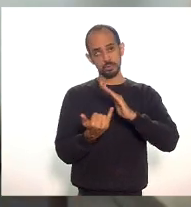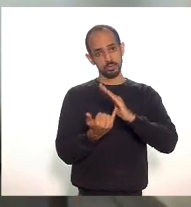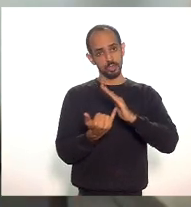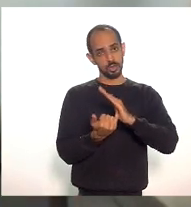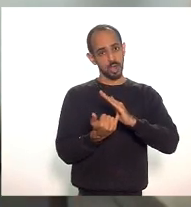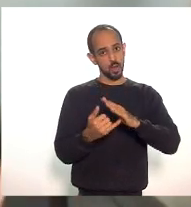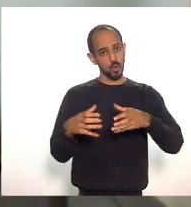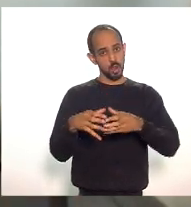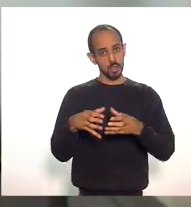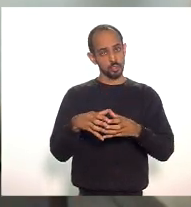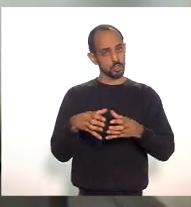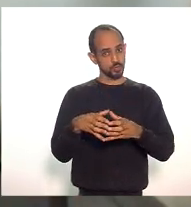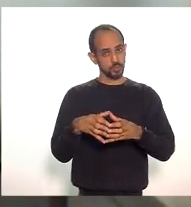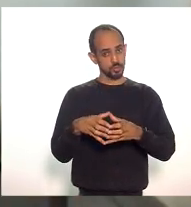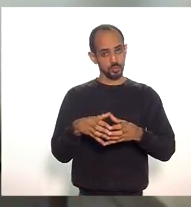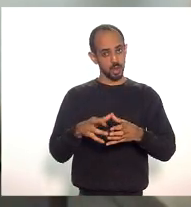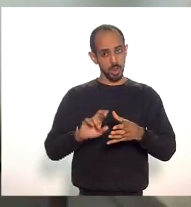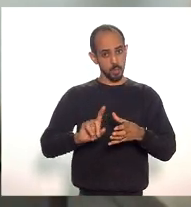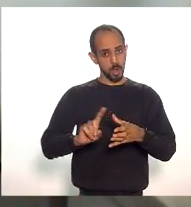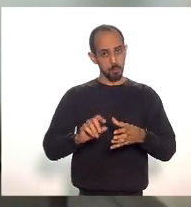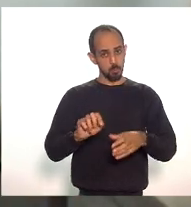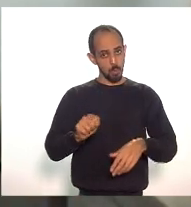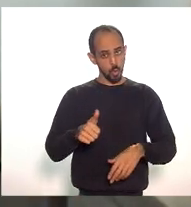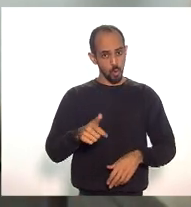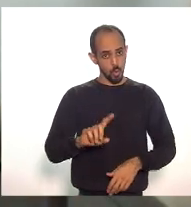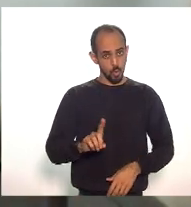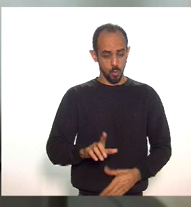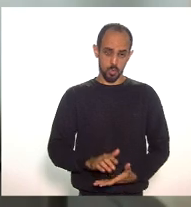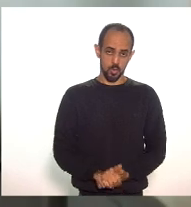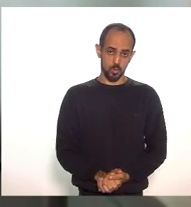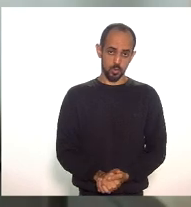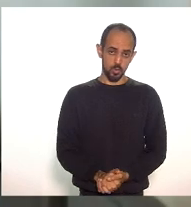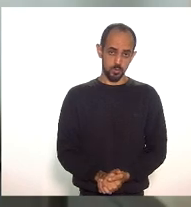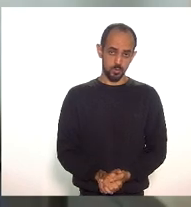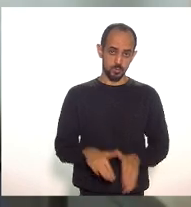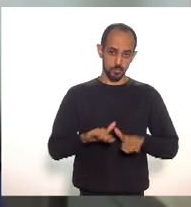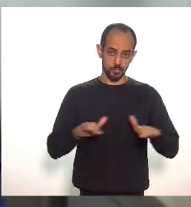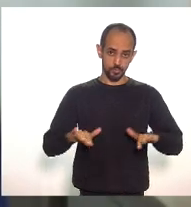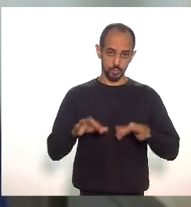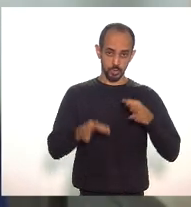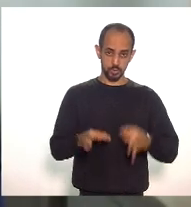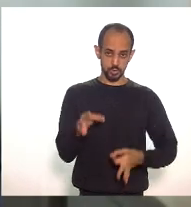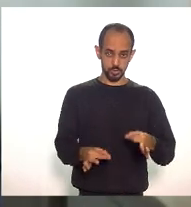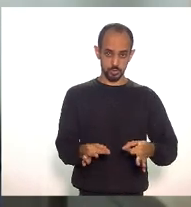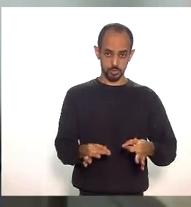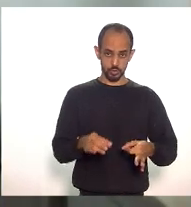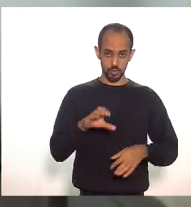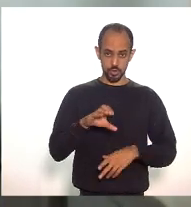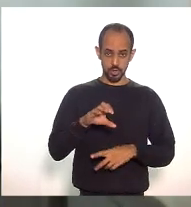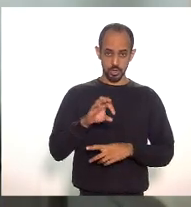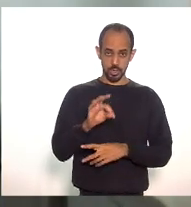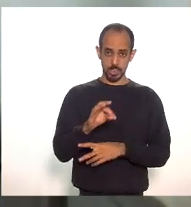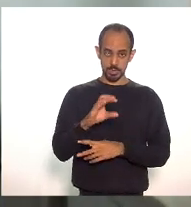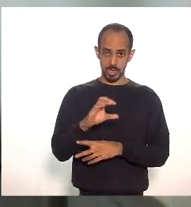coletivamente e não foram poucas Tribunal de Contas do Estado